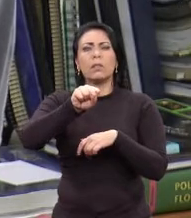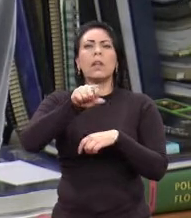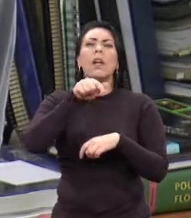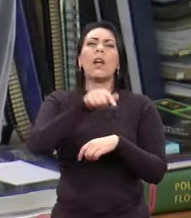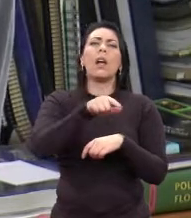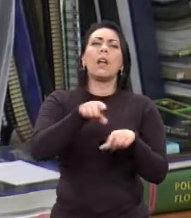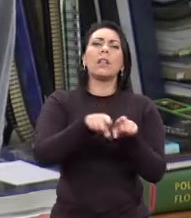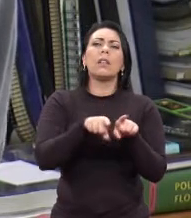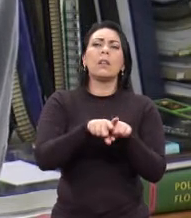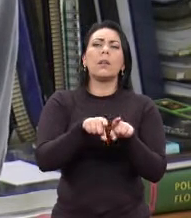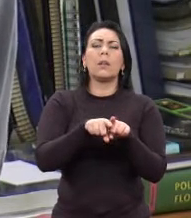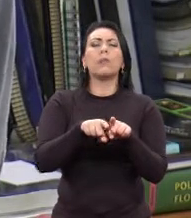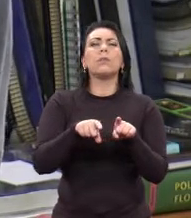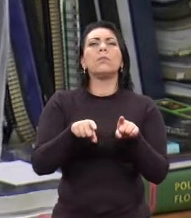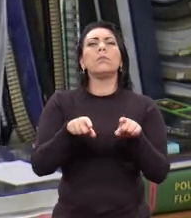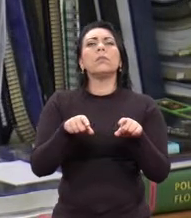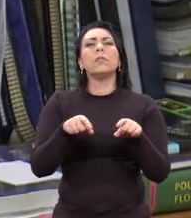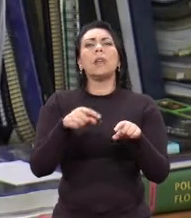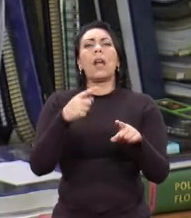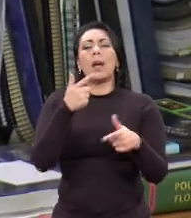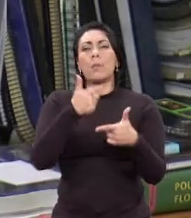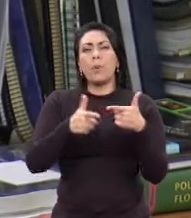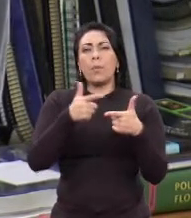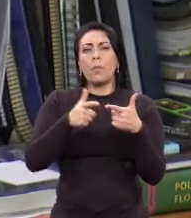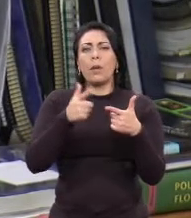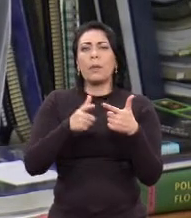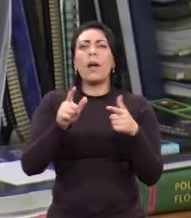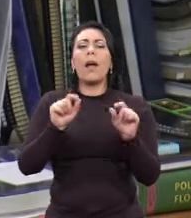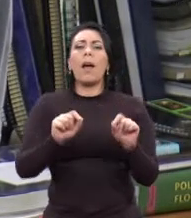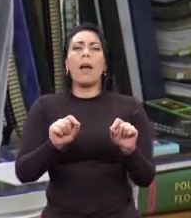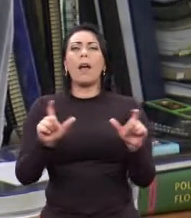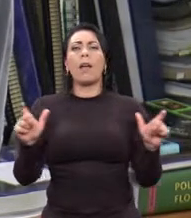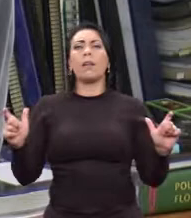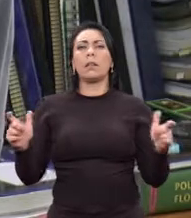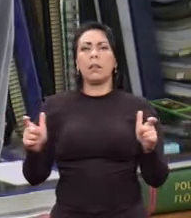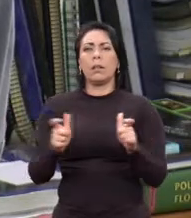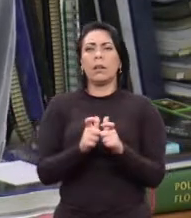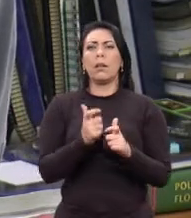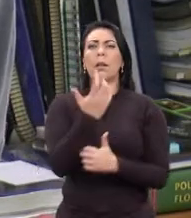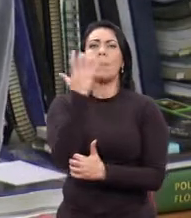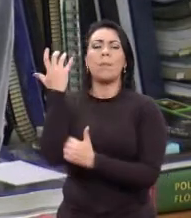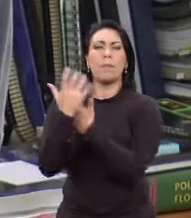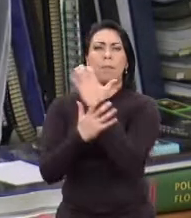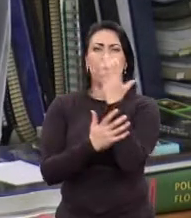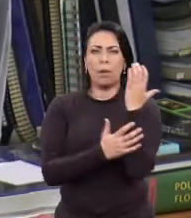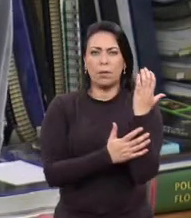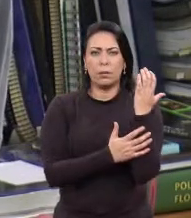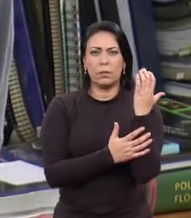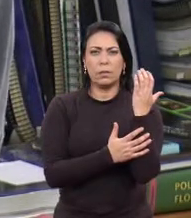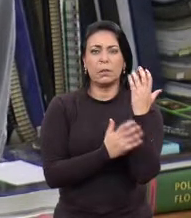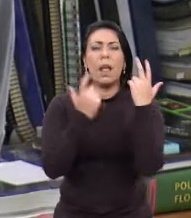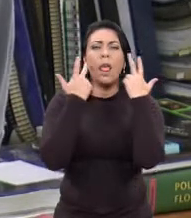e a causa disso é a redução das matas